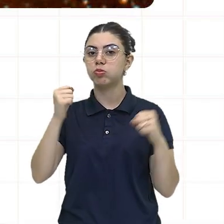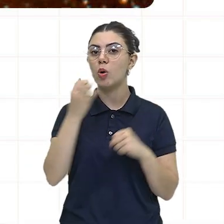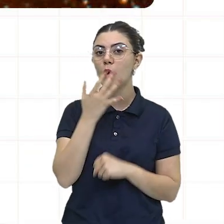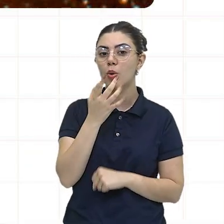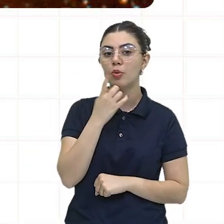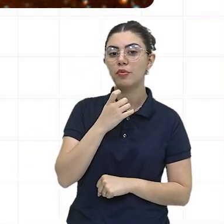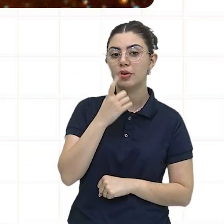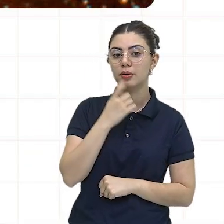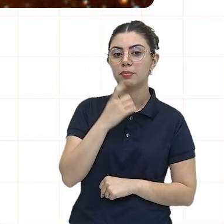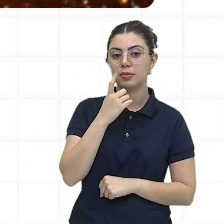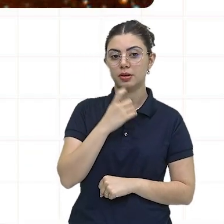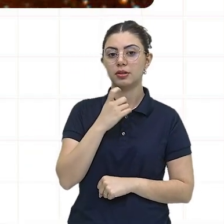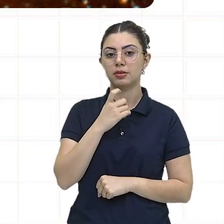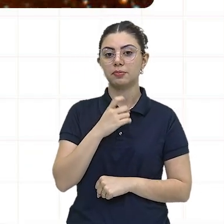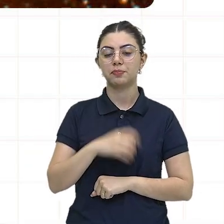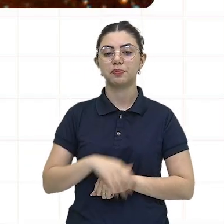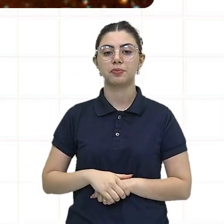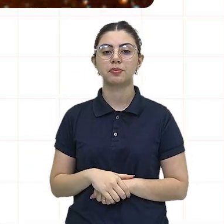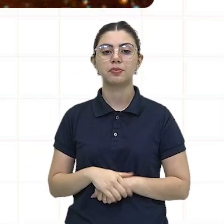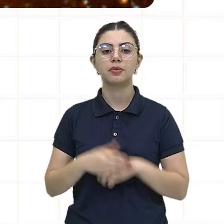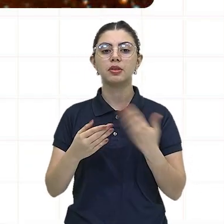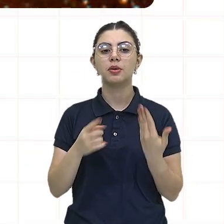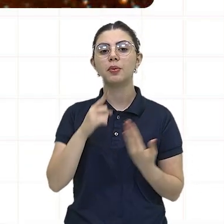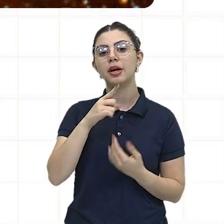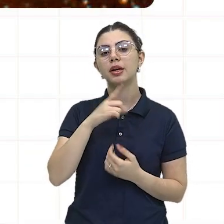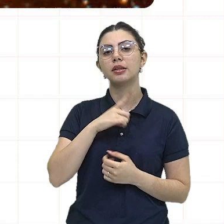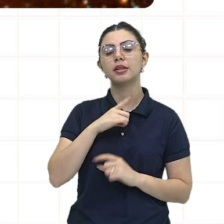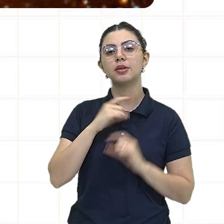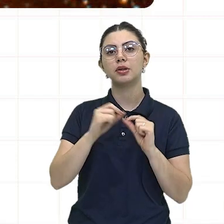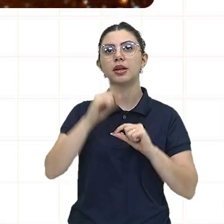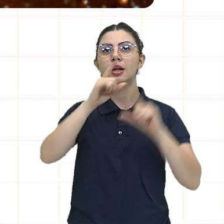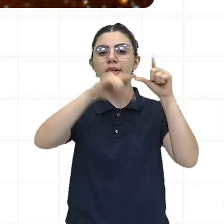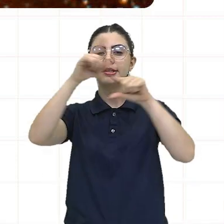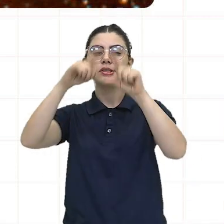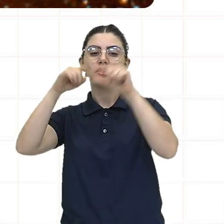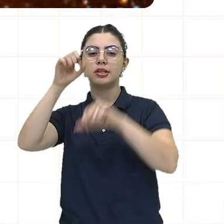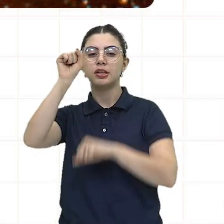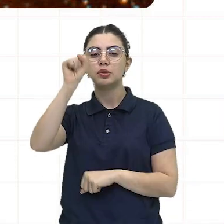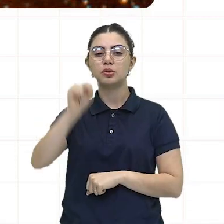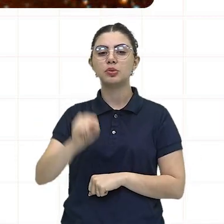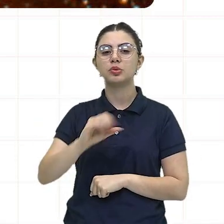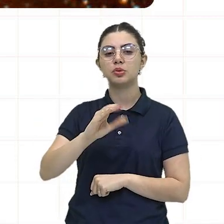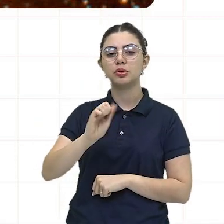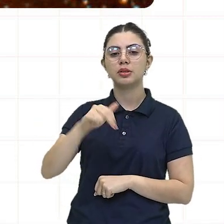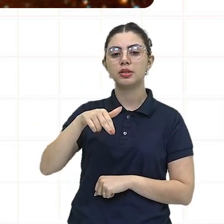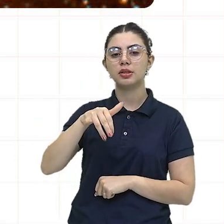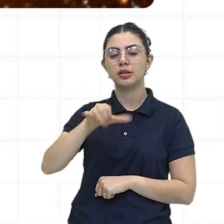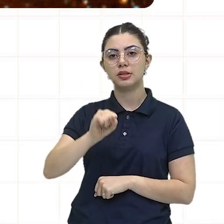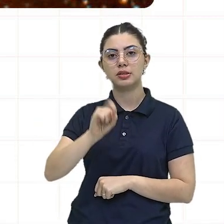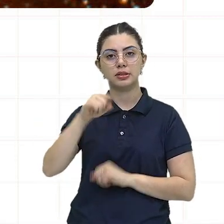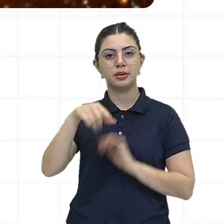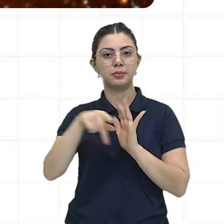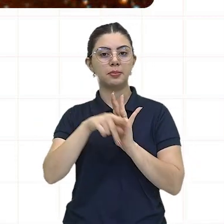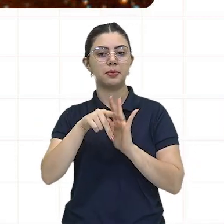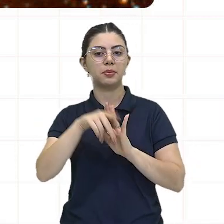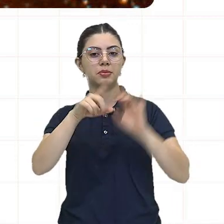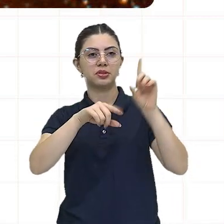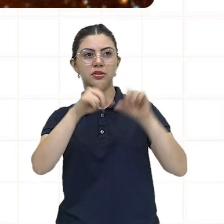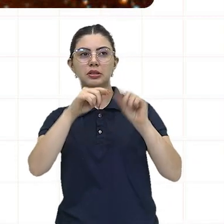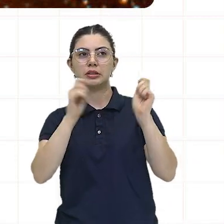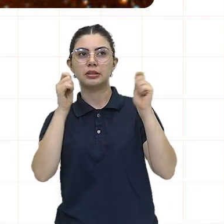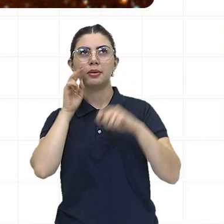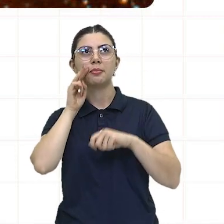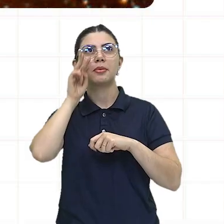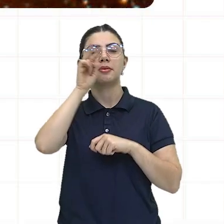na constelação ligeiramente ao sul de Canis Major, a constelação da qual ela faz parte.